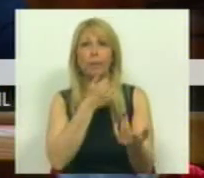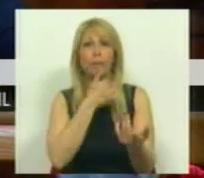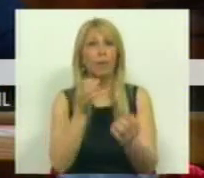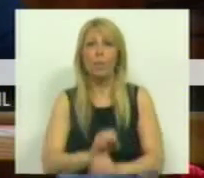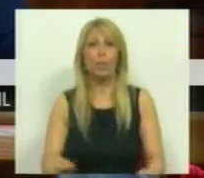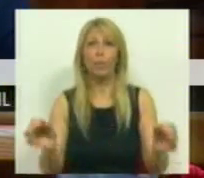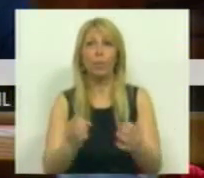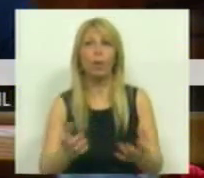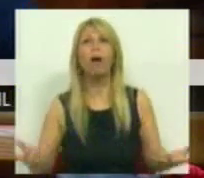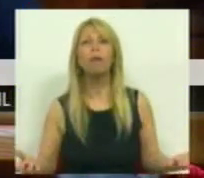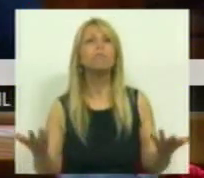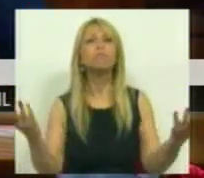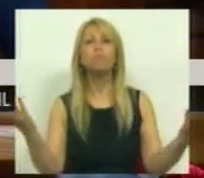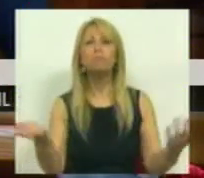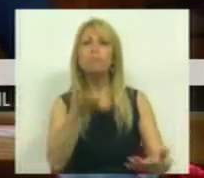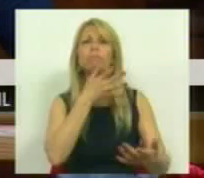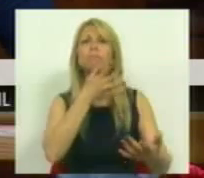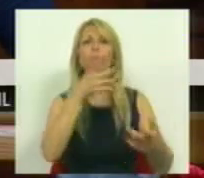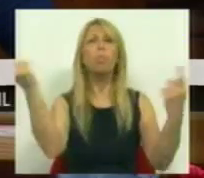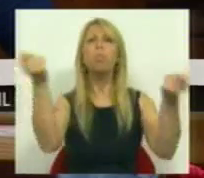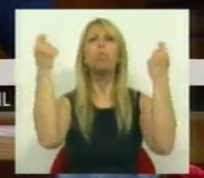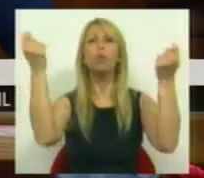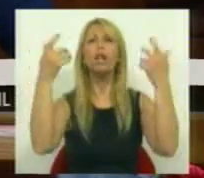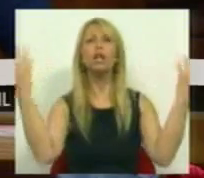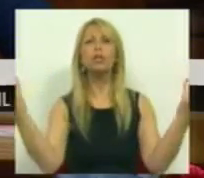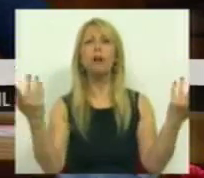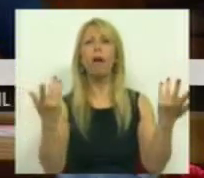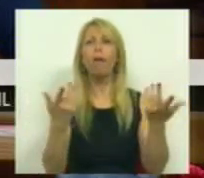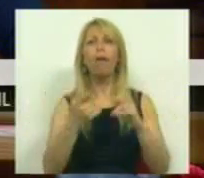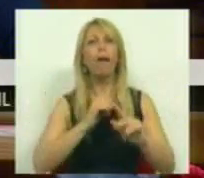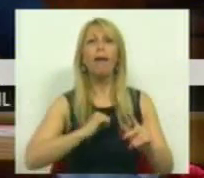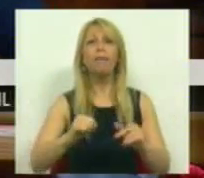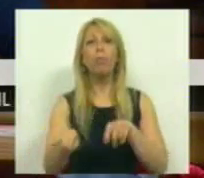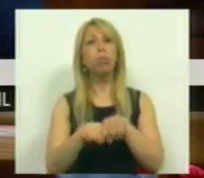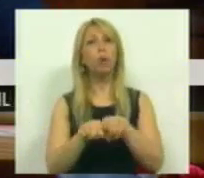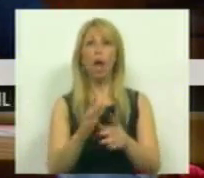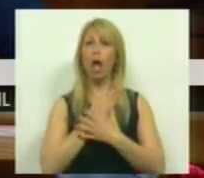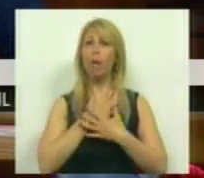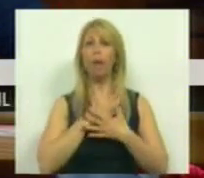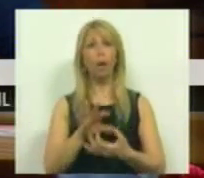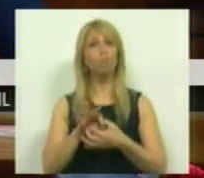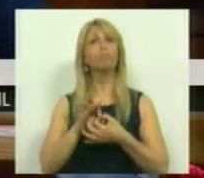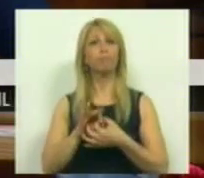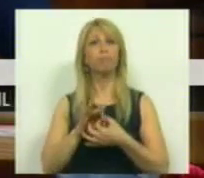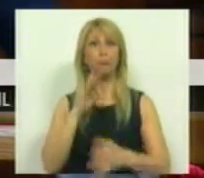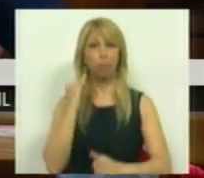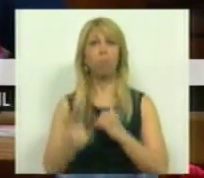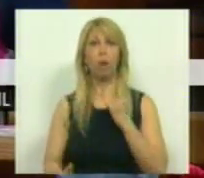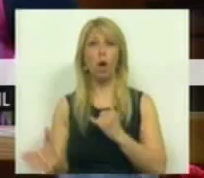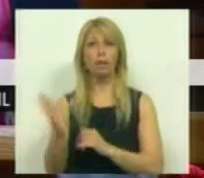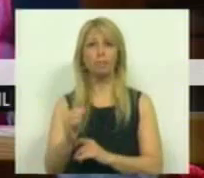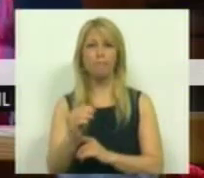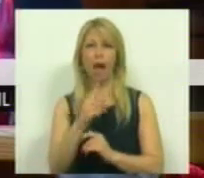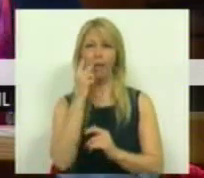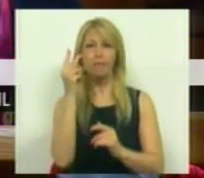discurso populista, antipolítico, tão amigo, afinal, das mais perigosas